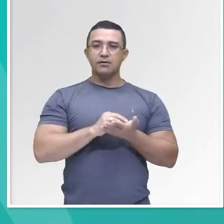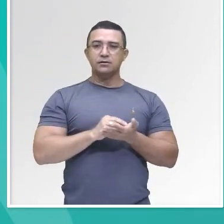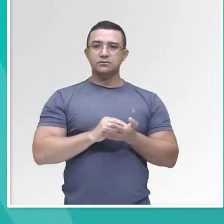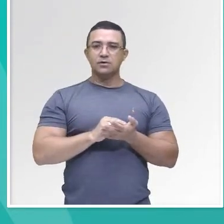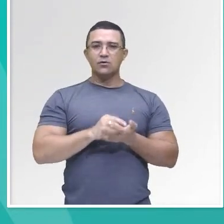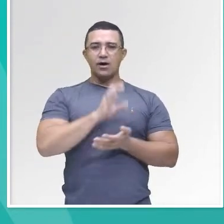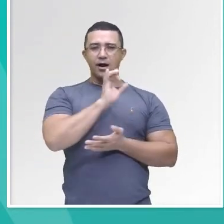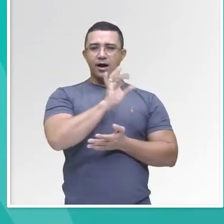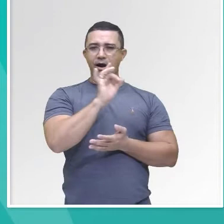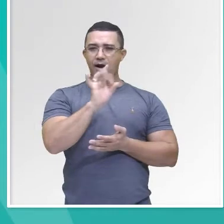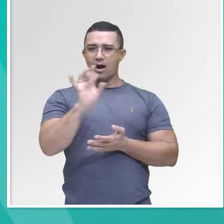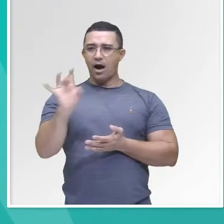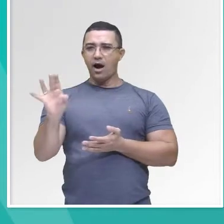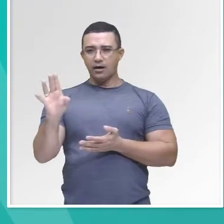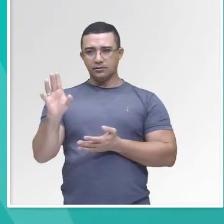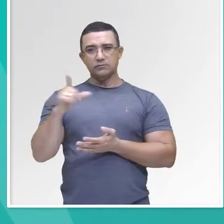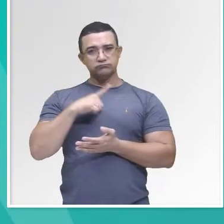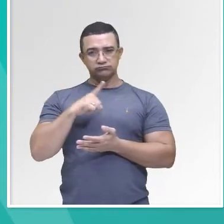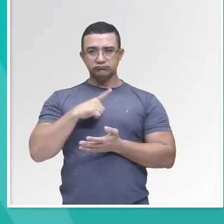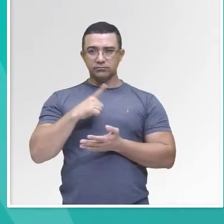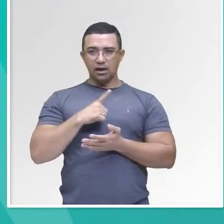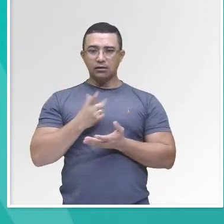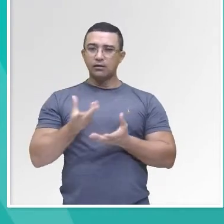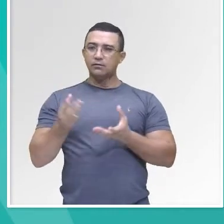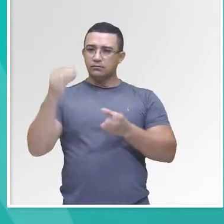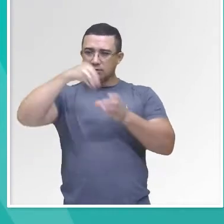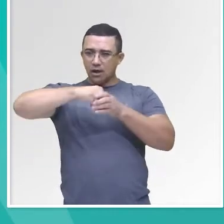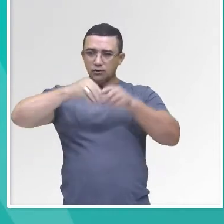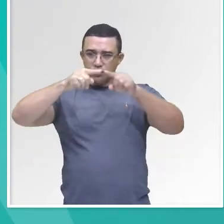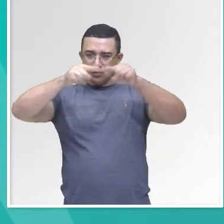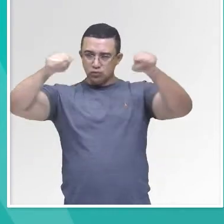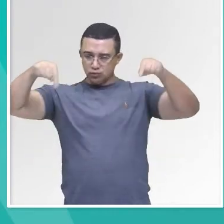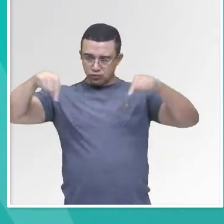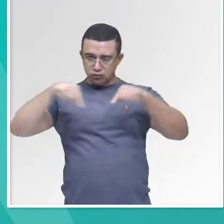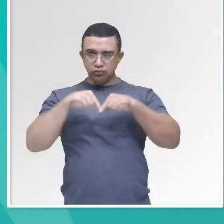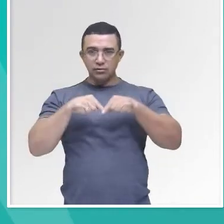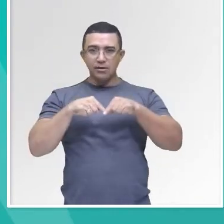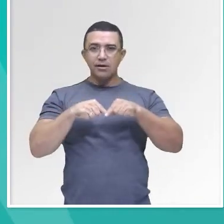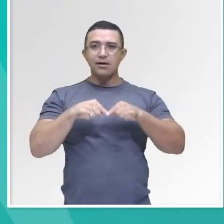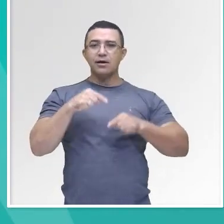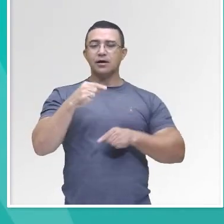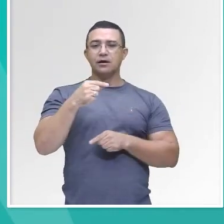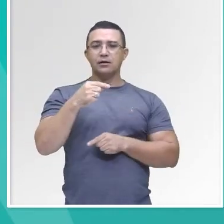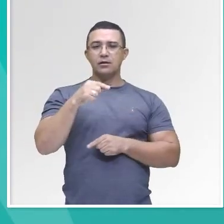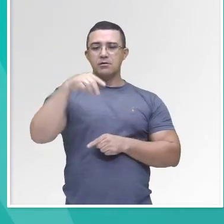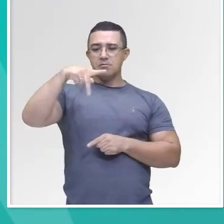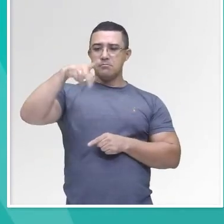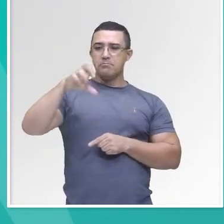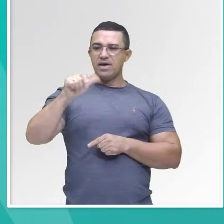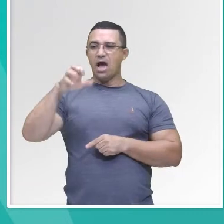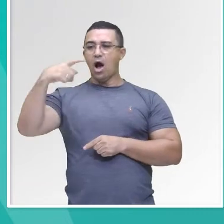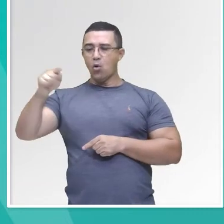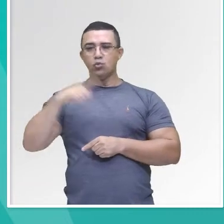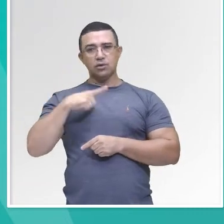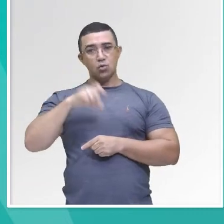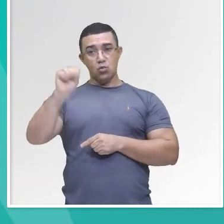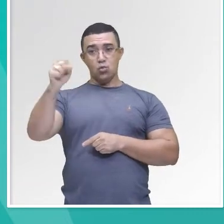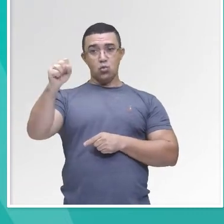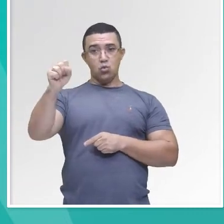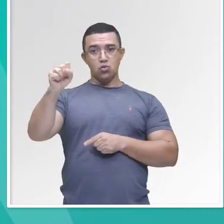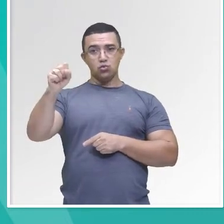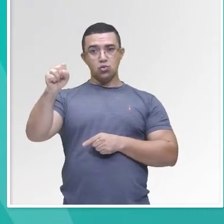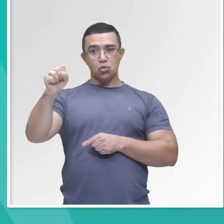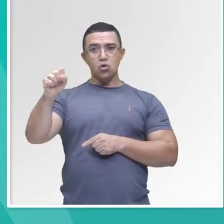certa quantidade dentro do jogo de tabuleiro. O peão, cada enxadrista vai ter 8 peões ali no